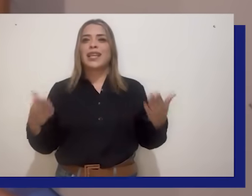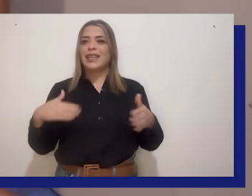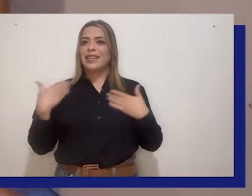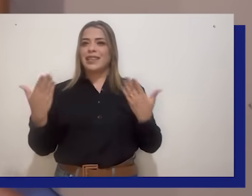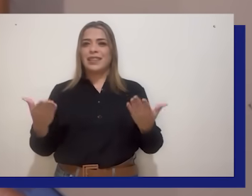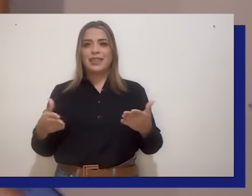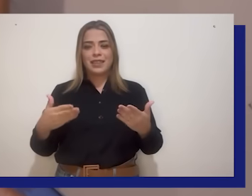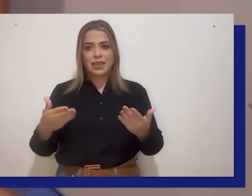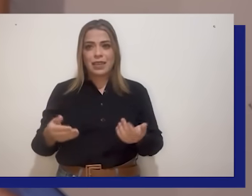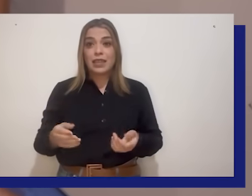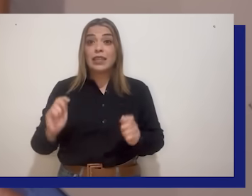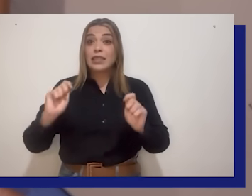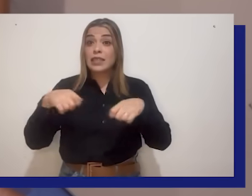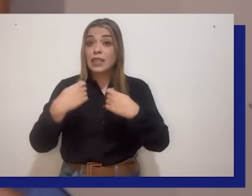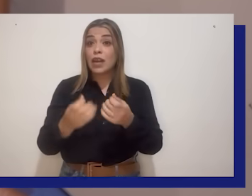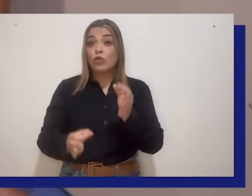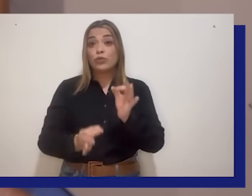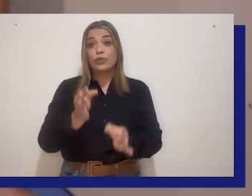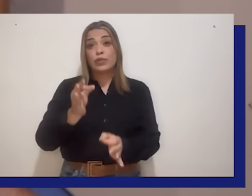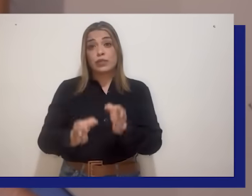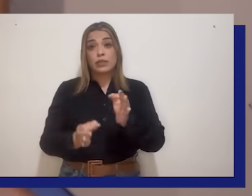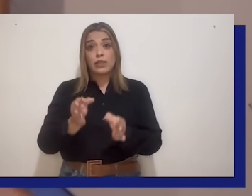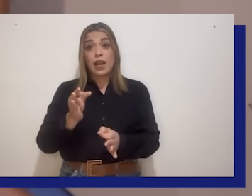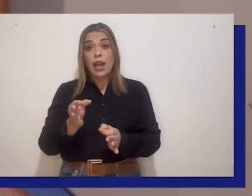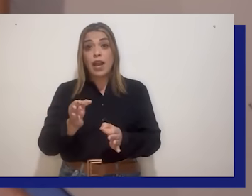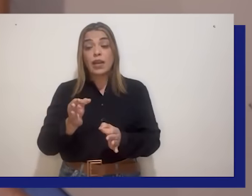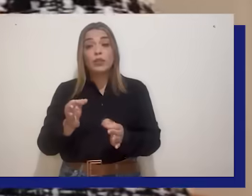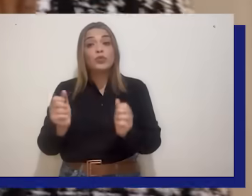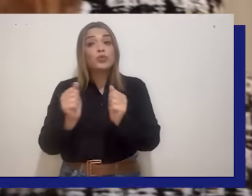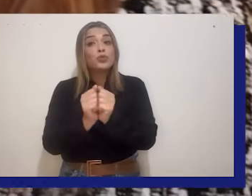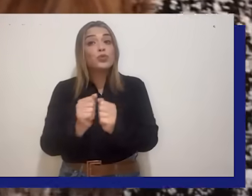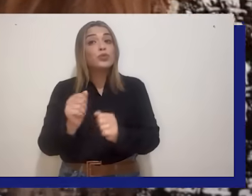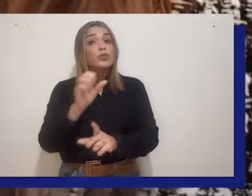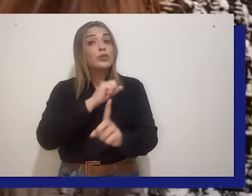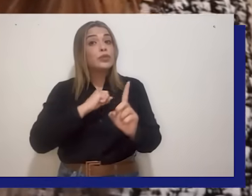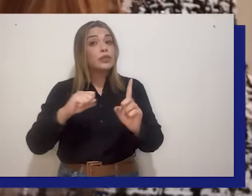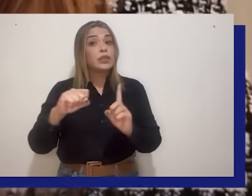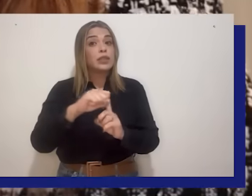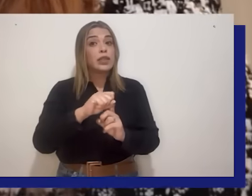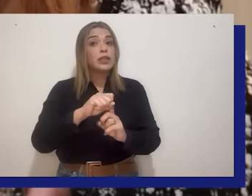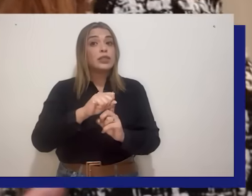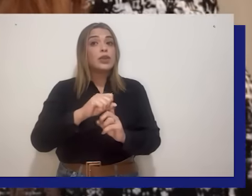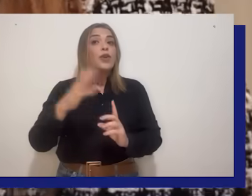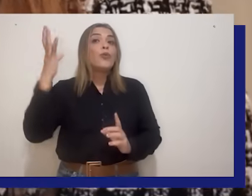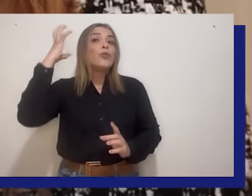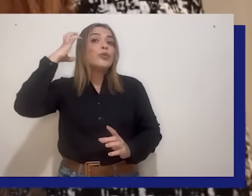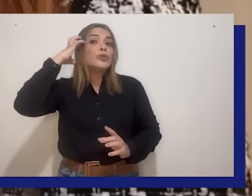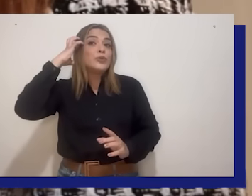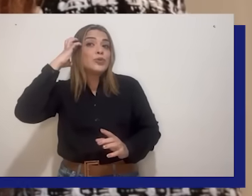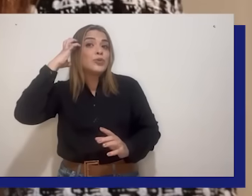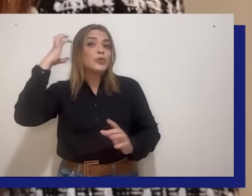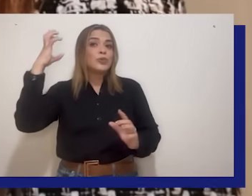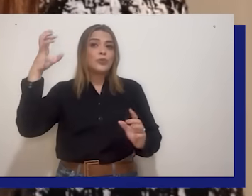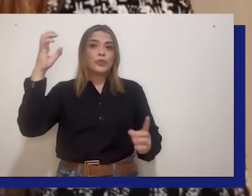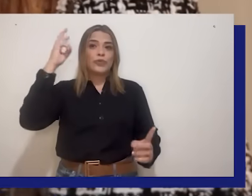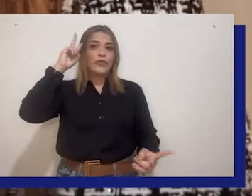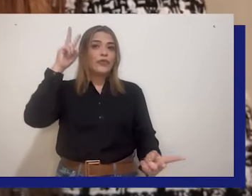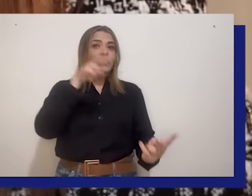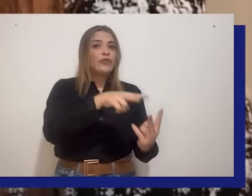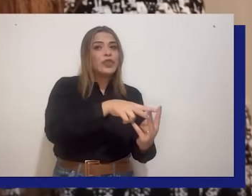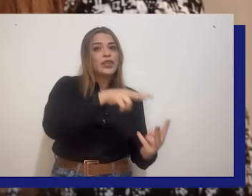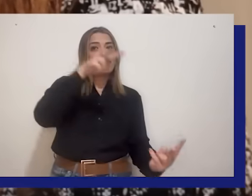de tornar o judiciário mais próximo da sociedade. O Estúdio Virtual é um projeto que a gente tem desde o início da